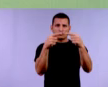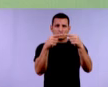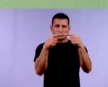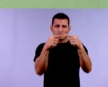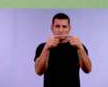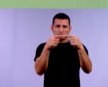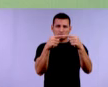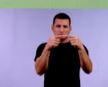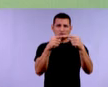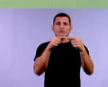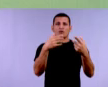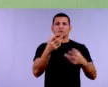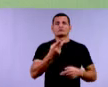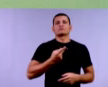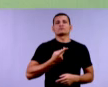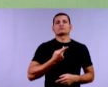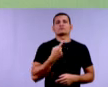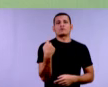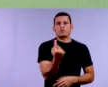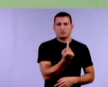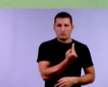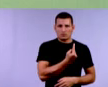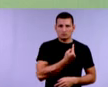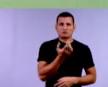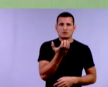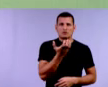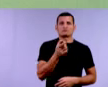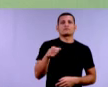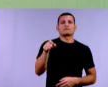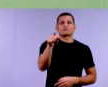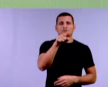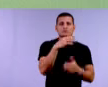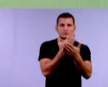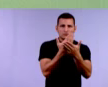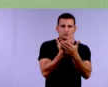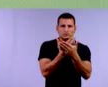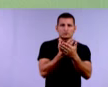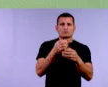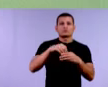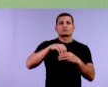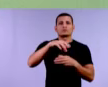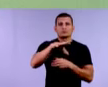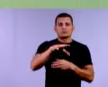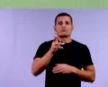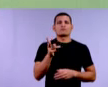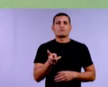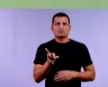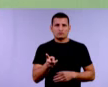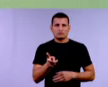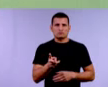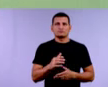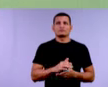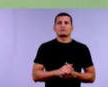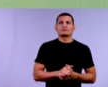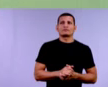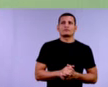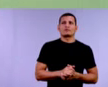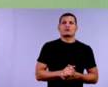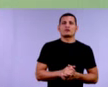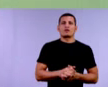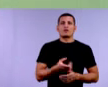nós queremos que vocês estudem o conteúdo. A mesma coisa, eu, Tayane e Francisco.